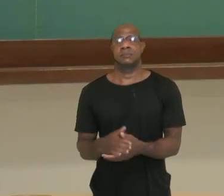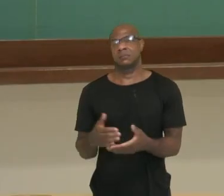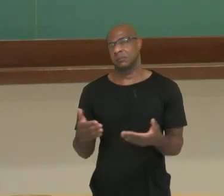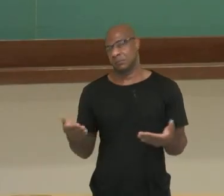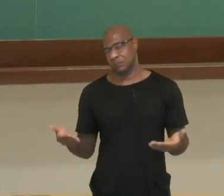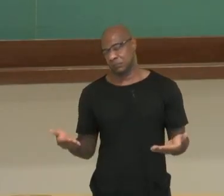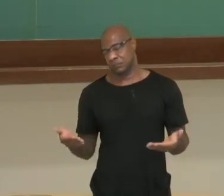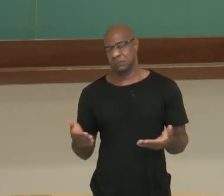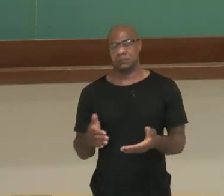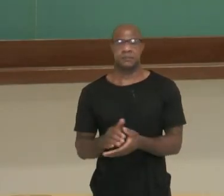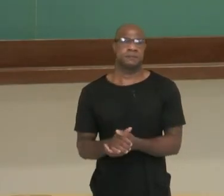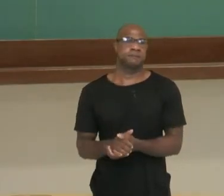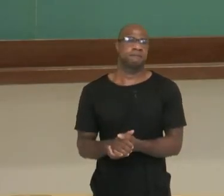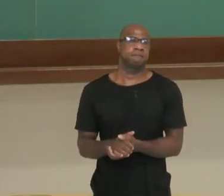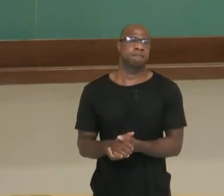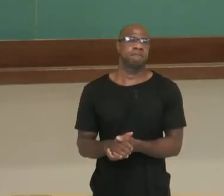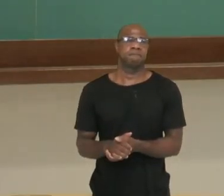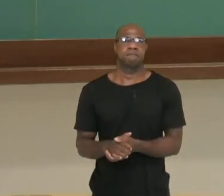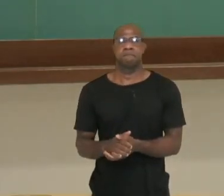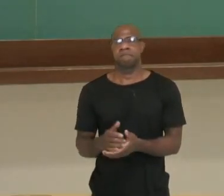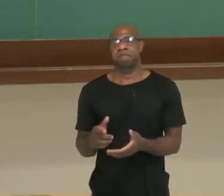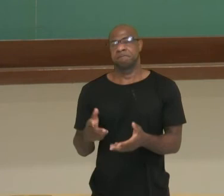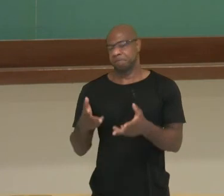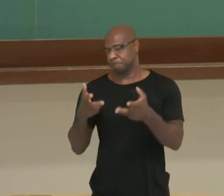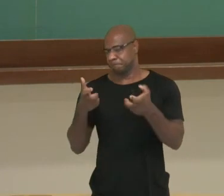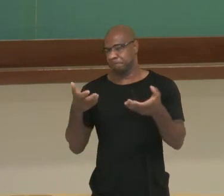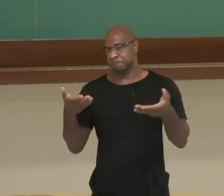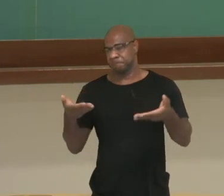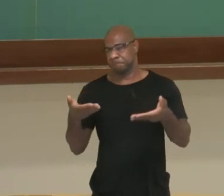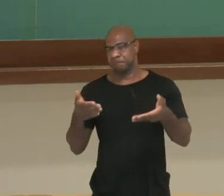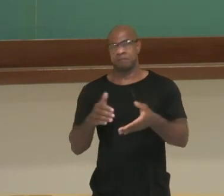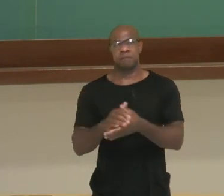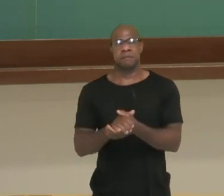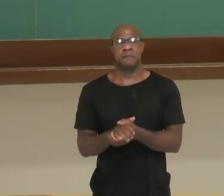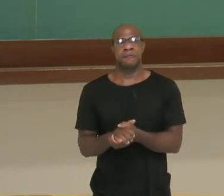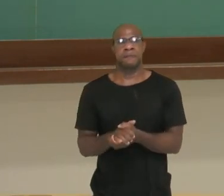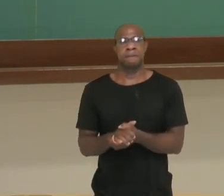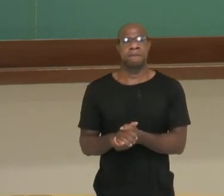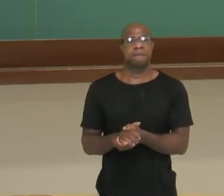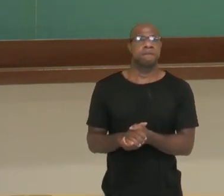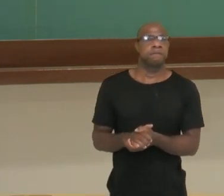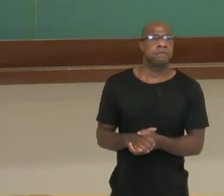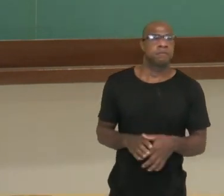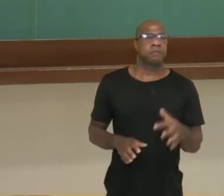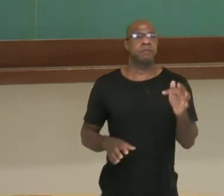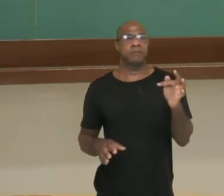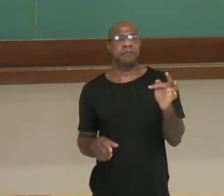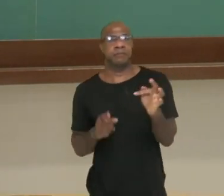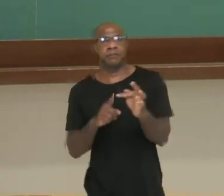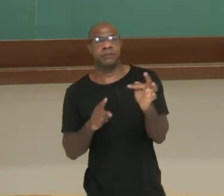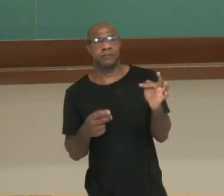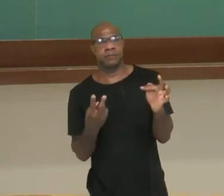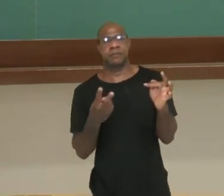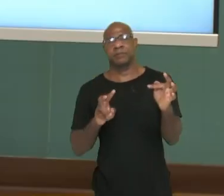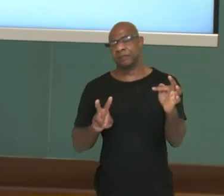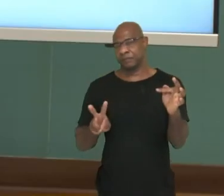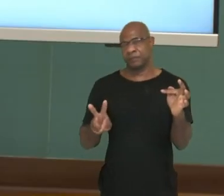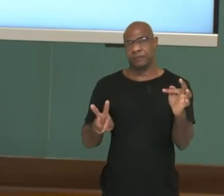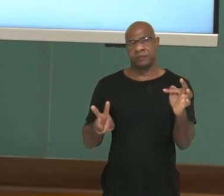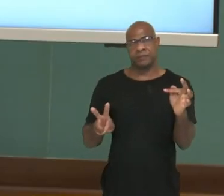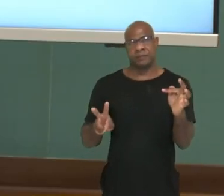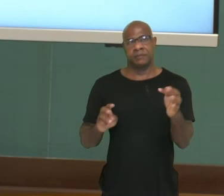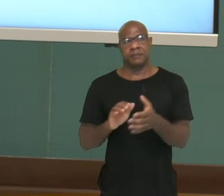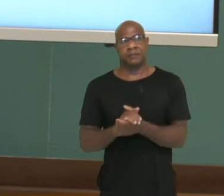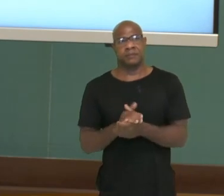Vamos lá então, gente, olha só como é facinho. A FEM não é 2 volts? Você não quer saber na letra A a FEM no